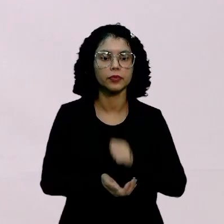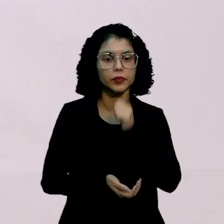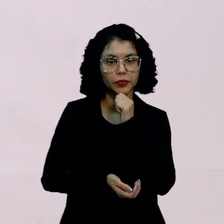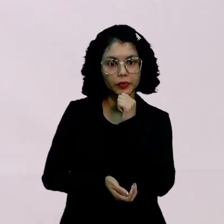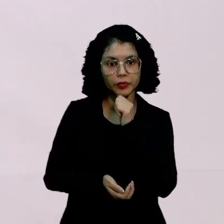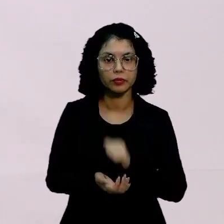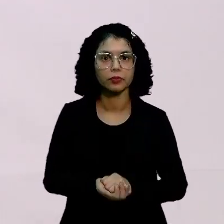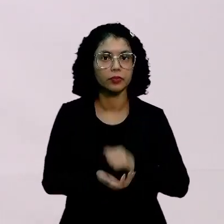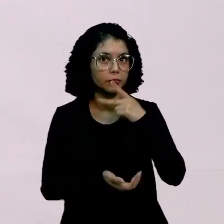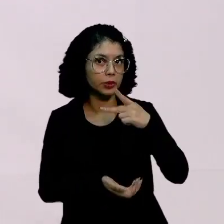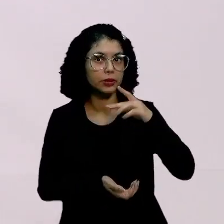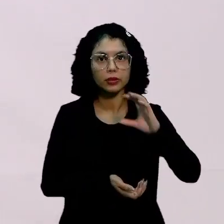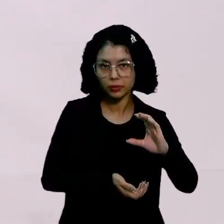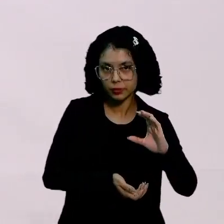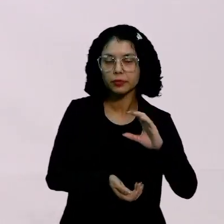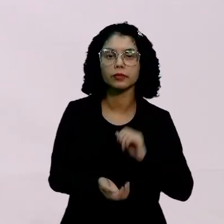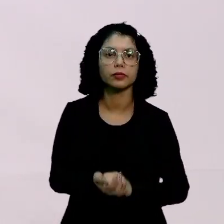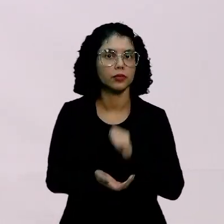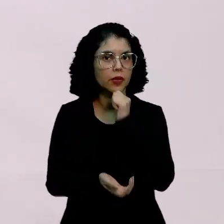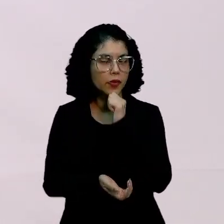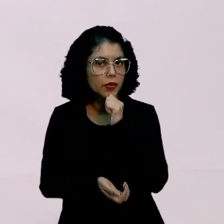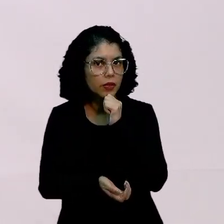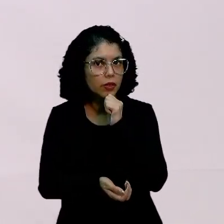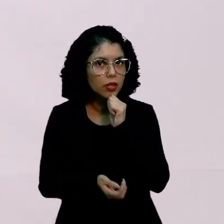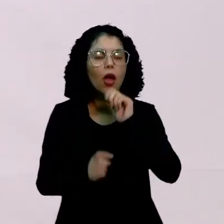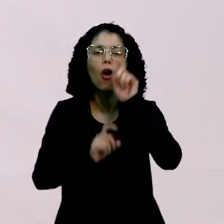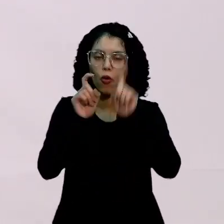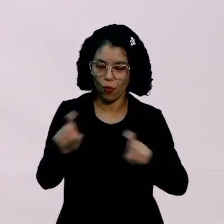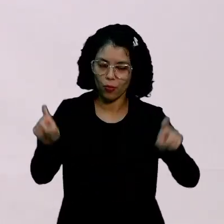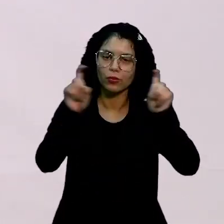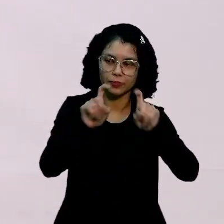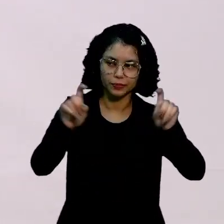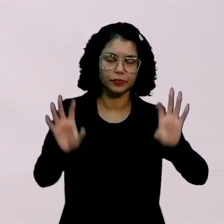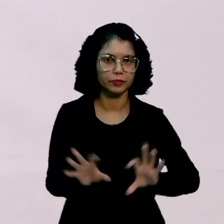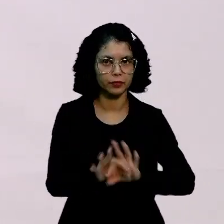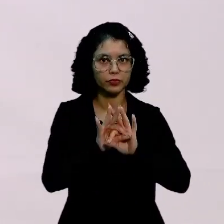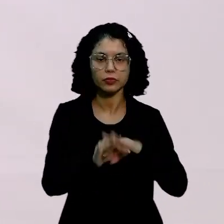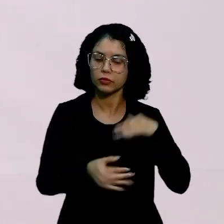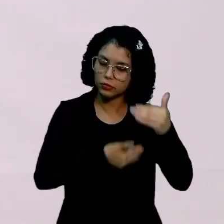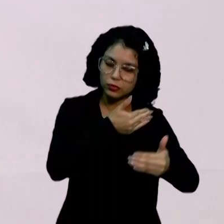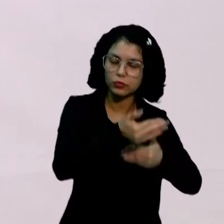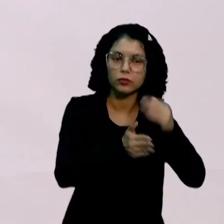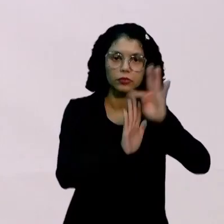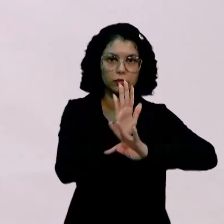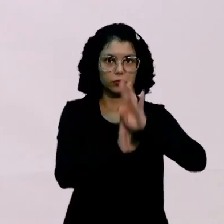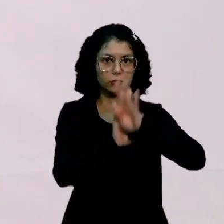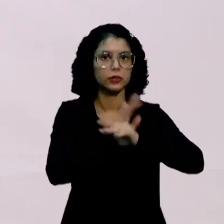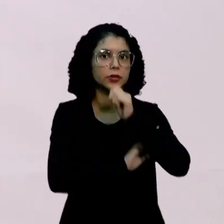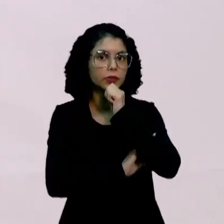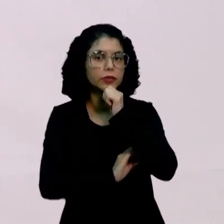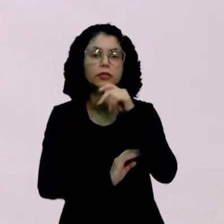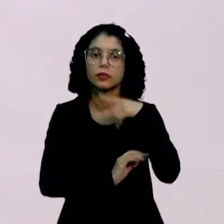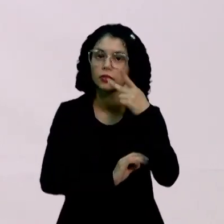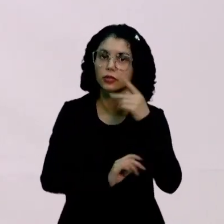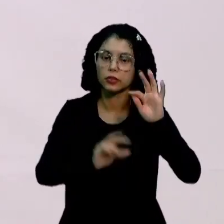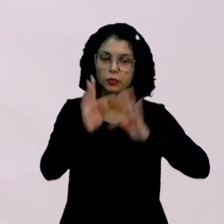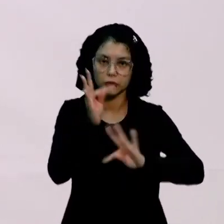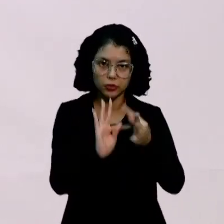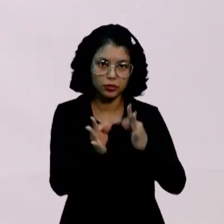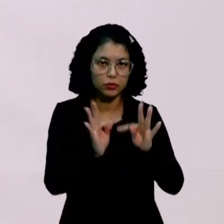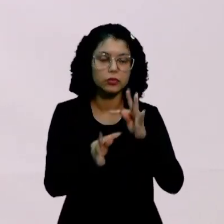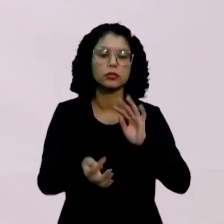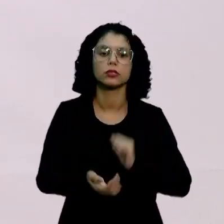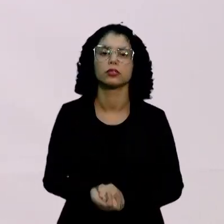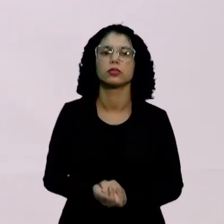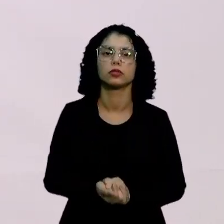seria PC, né, relacionada ao computador, e durante o texto nós estamos ali falando sobre a